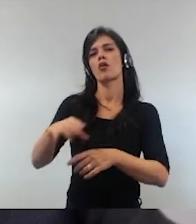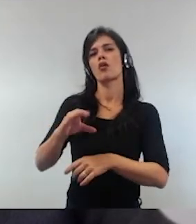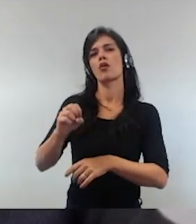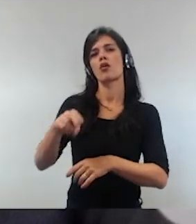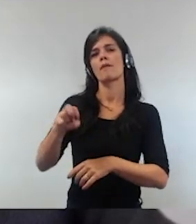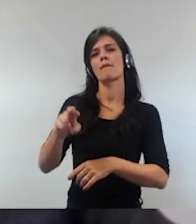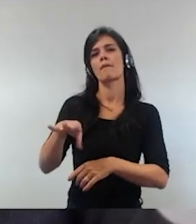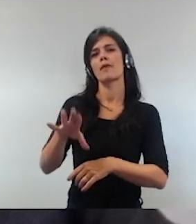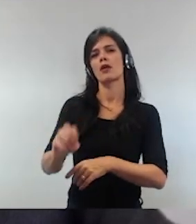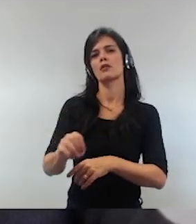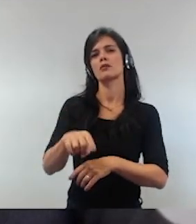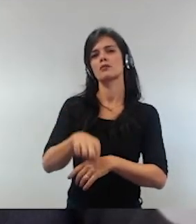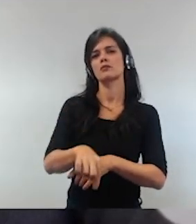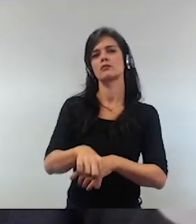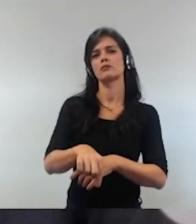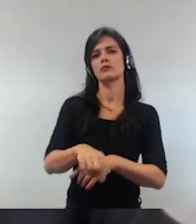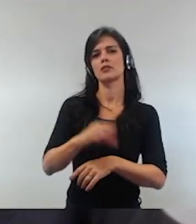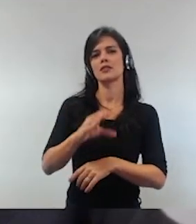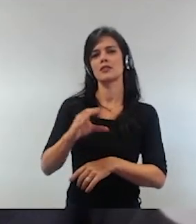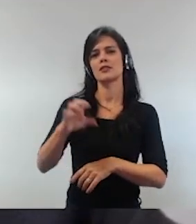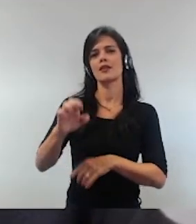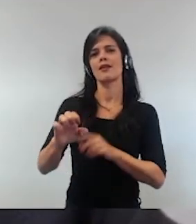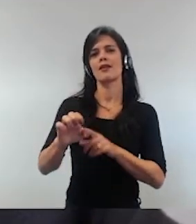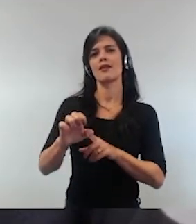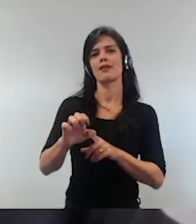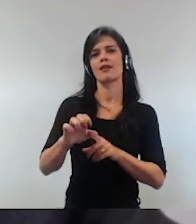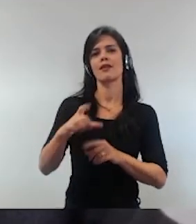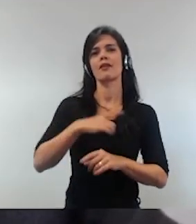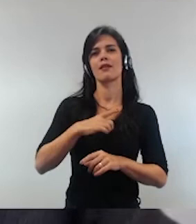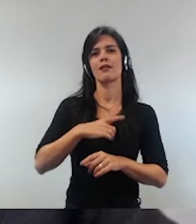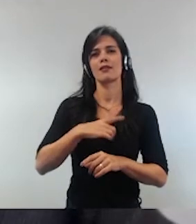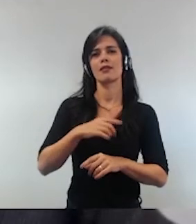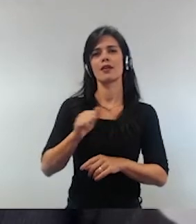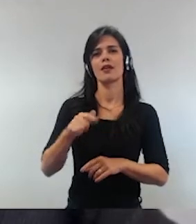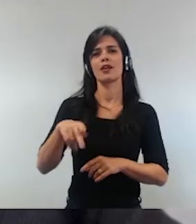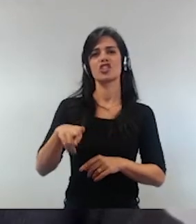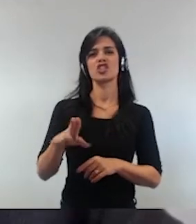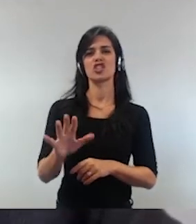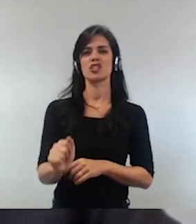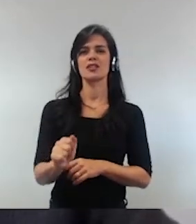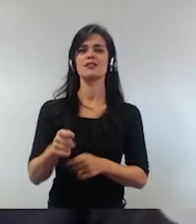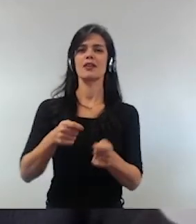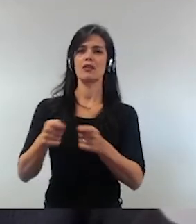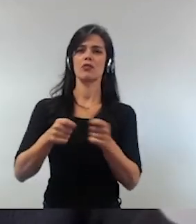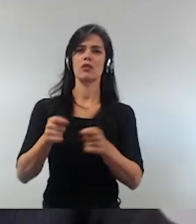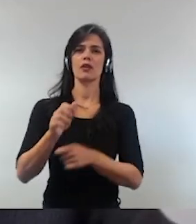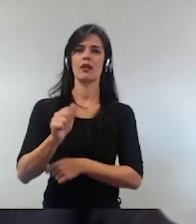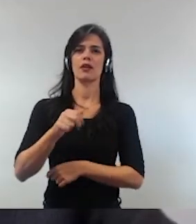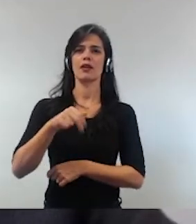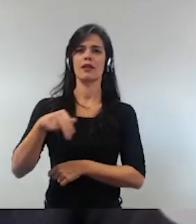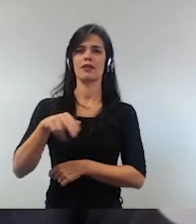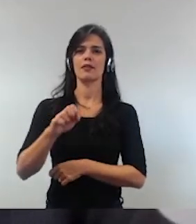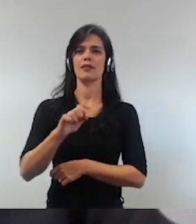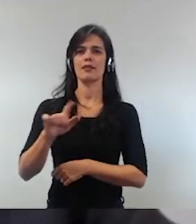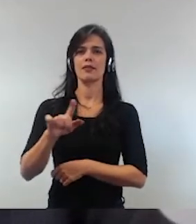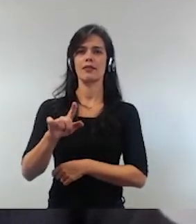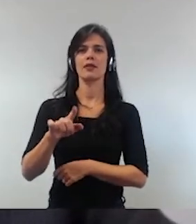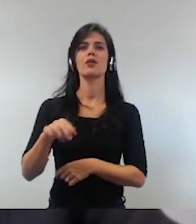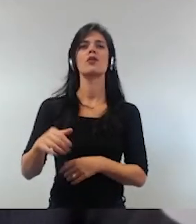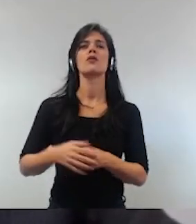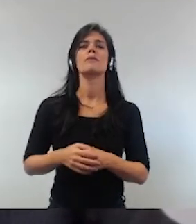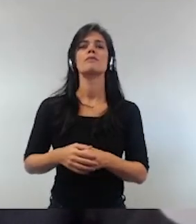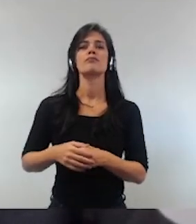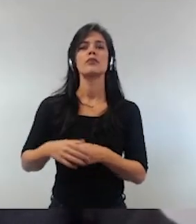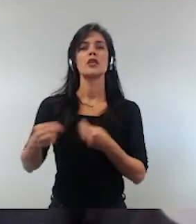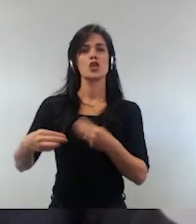de Comercialização de Energia Elétrica, CCE. E temos uma agência reguladora executora, a ANEEL, e o Ministério de Minas e Energia